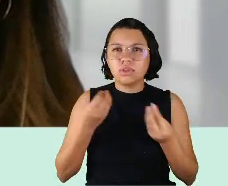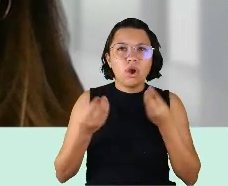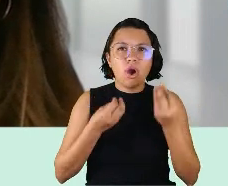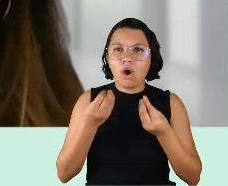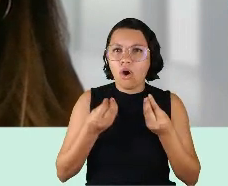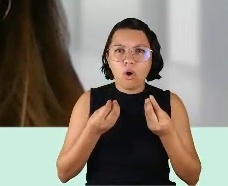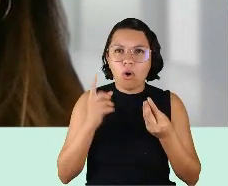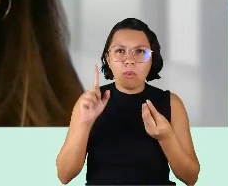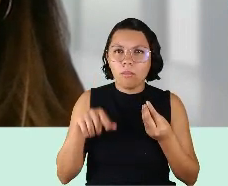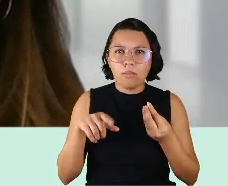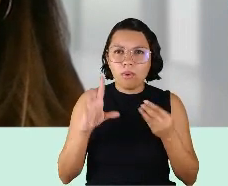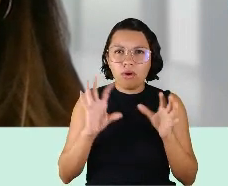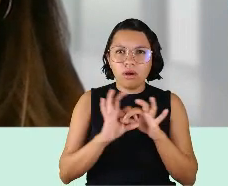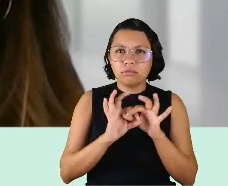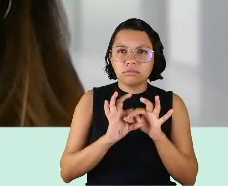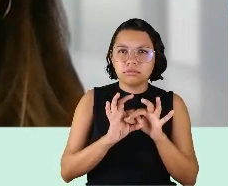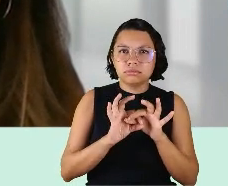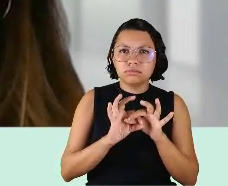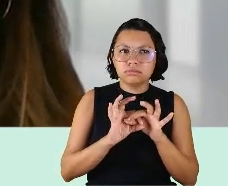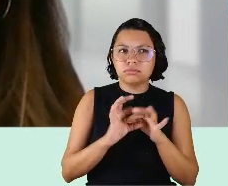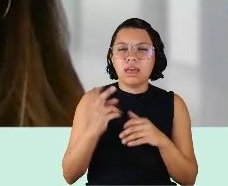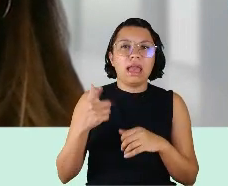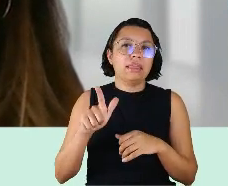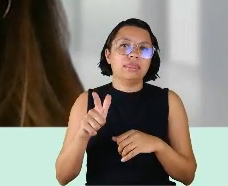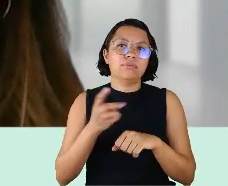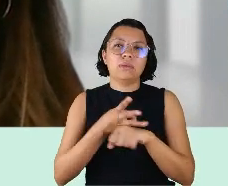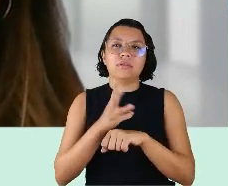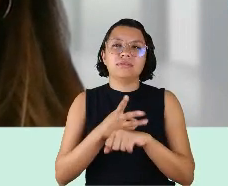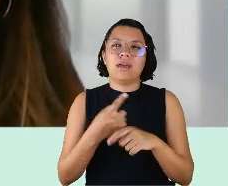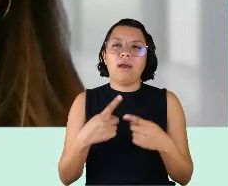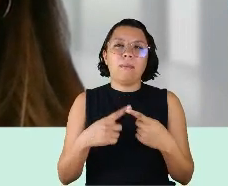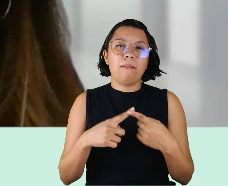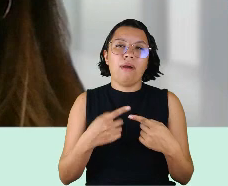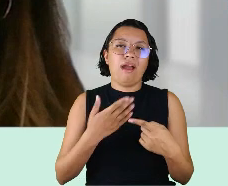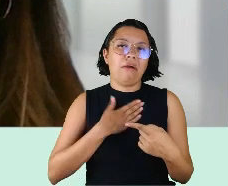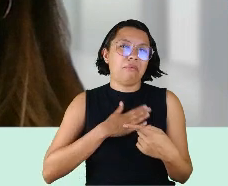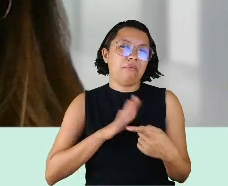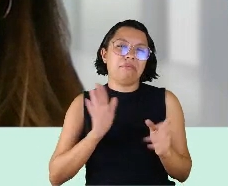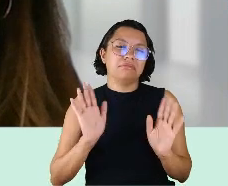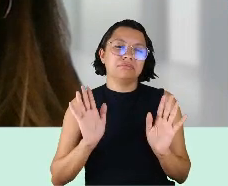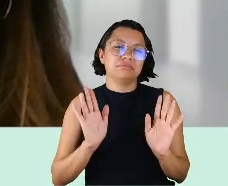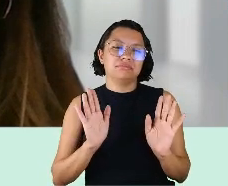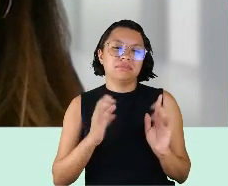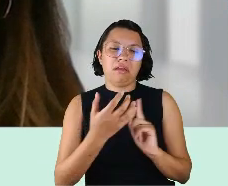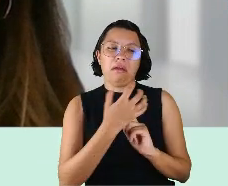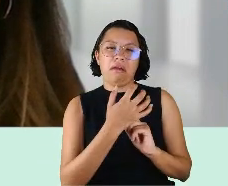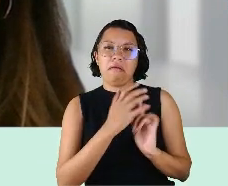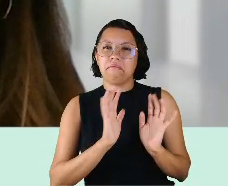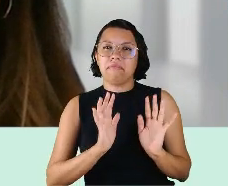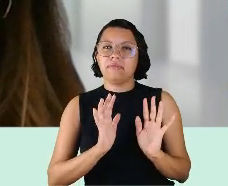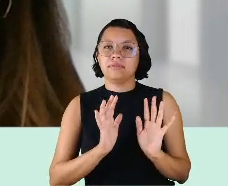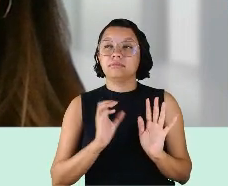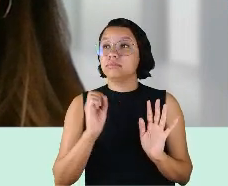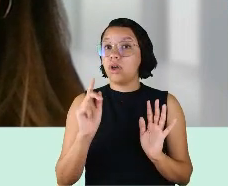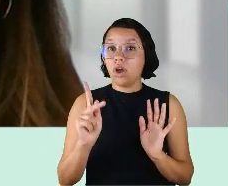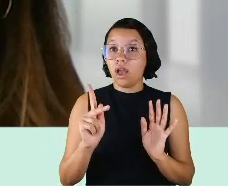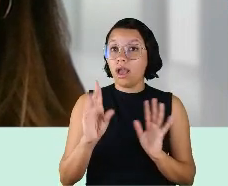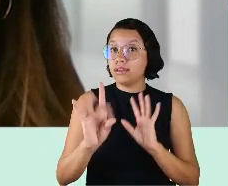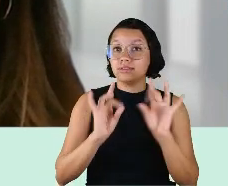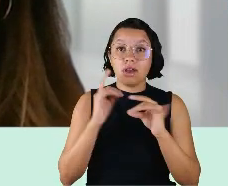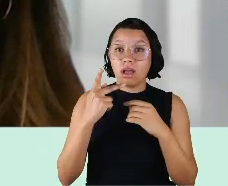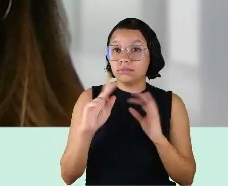Ué, como que eu não sou ligada no sistema? Não tenho WhatsApp porque eu não quero ser incomodado. Ok.